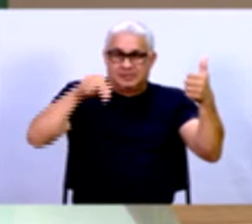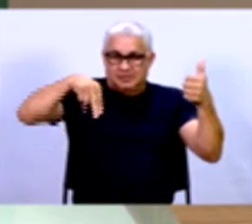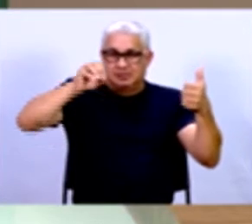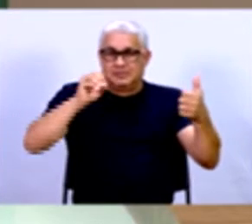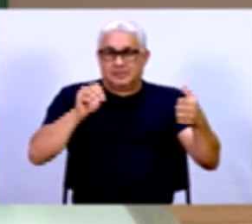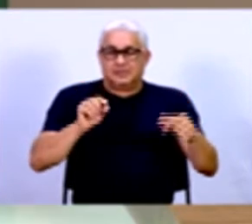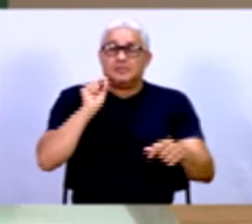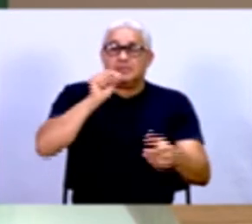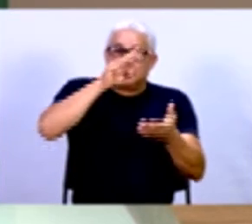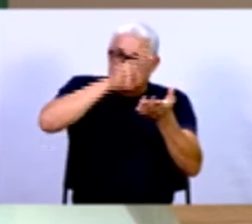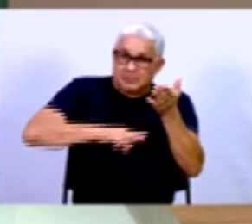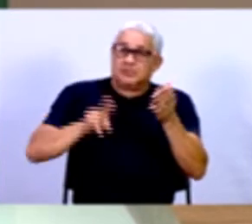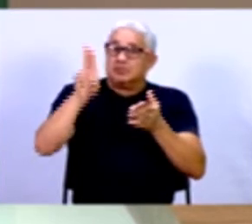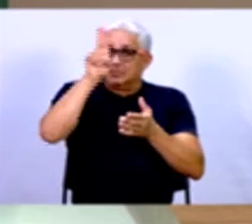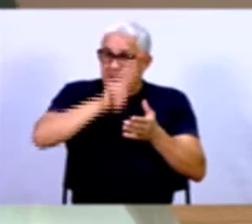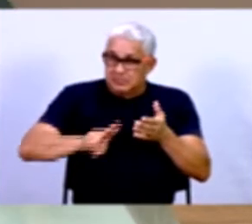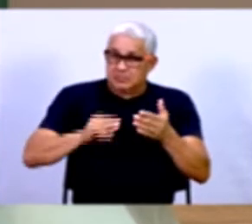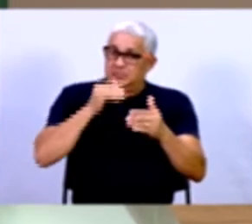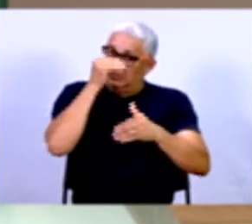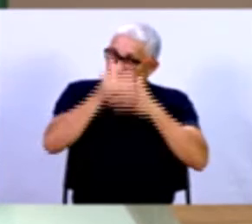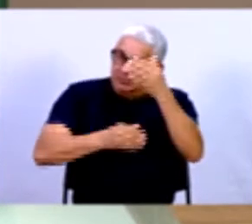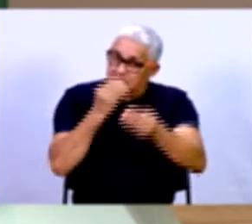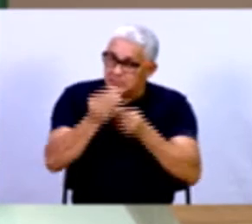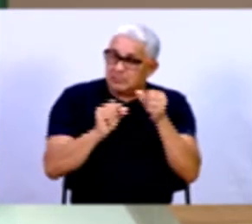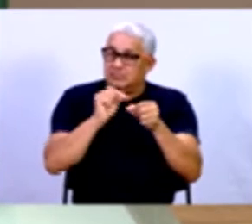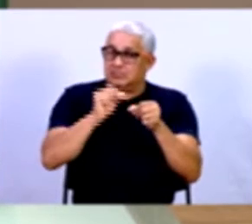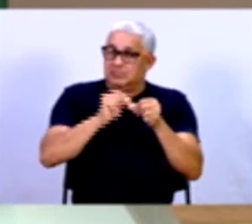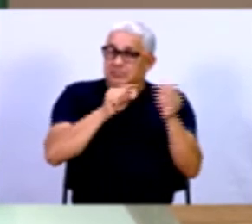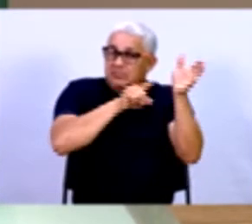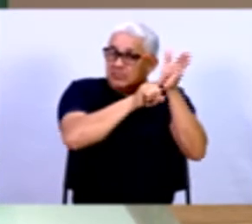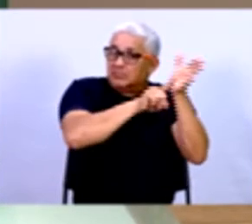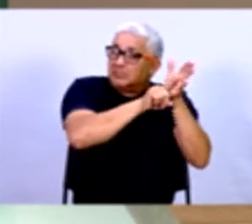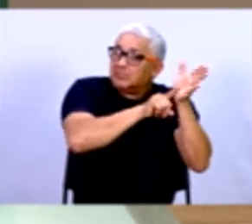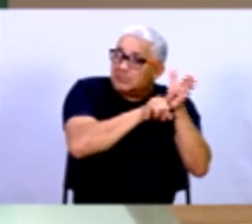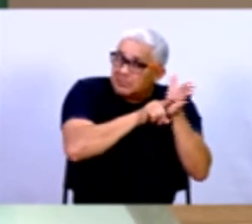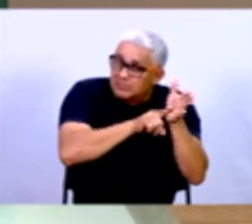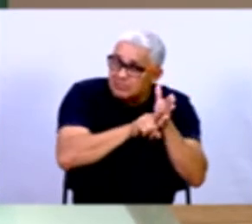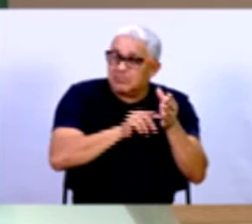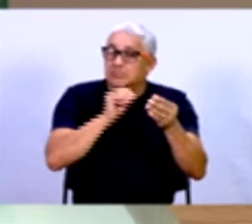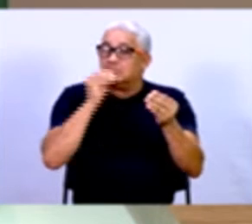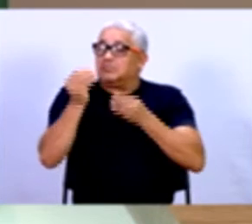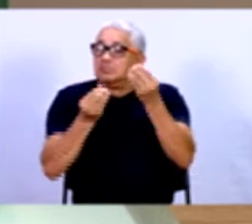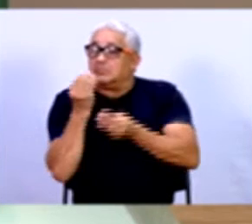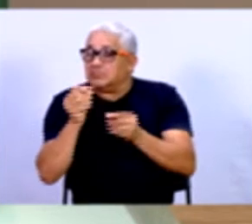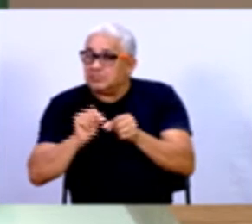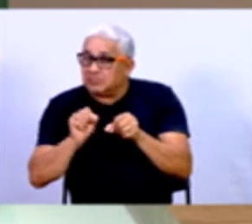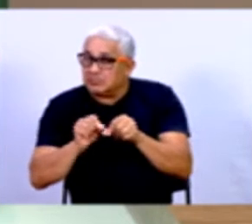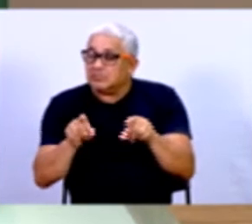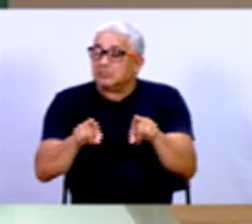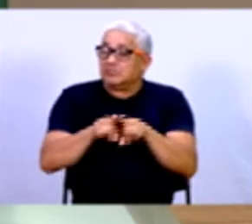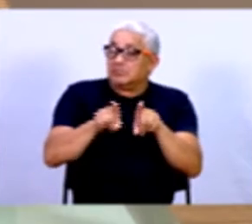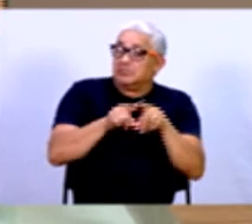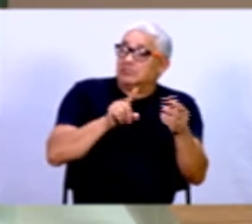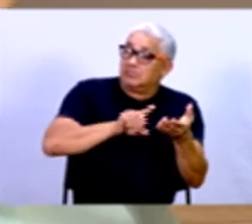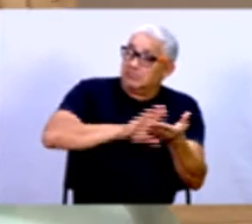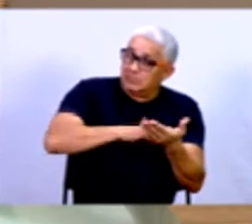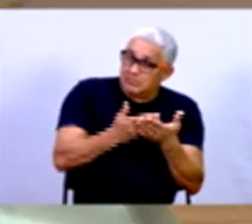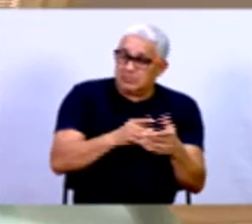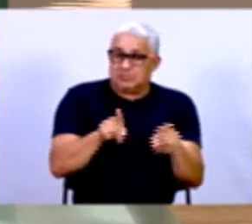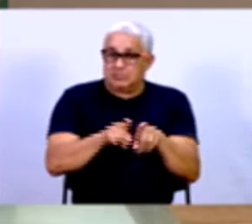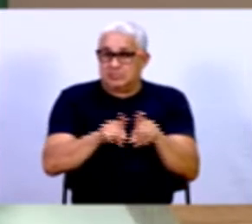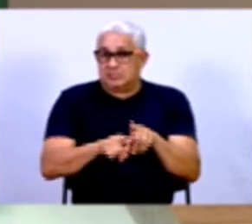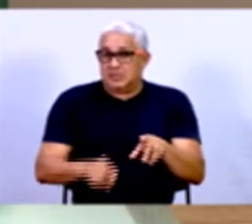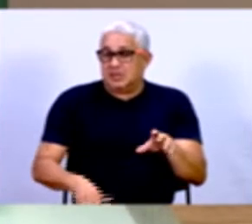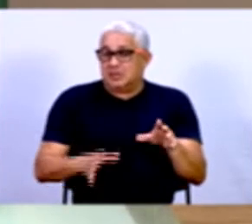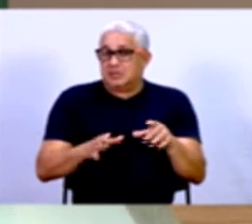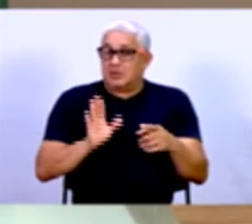método utilizado, ao processo em si, a forma como foi feita aquela pesquisa, como ela foi interpretada, né? E muitas vezes para favorecer o candidato